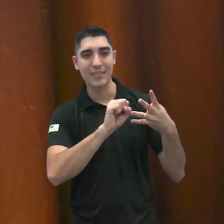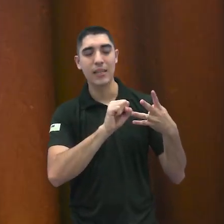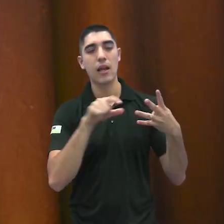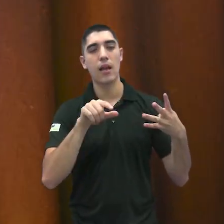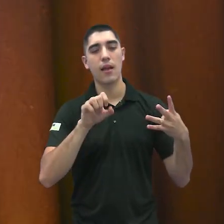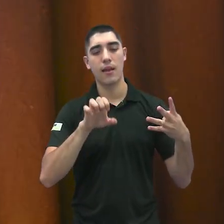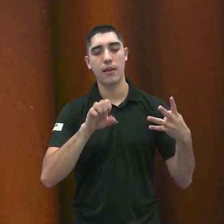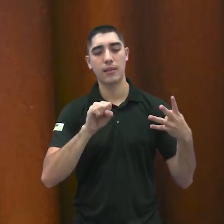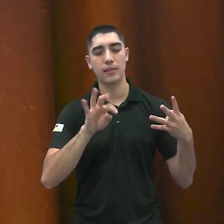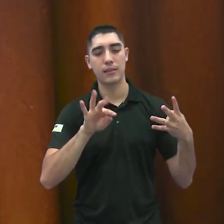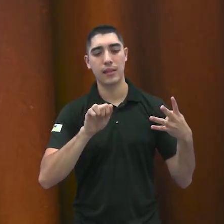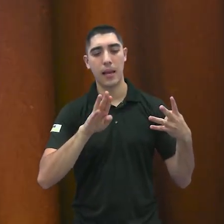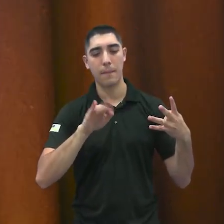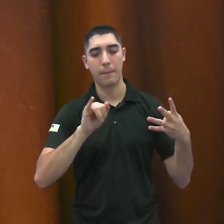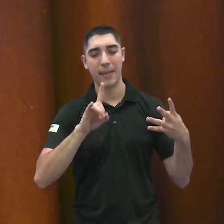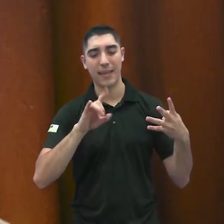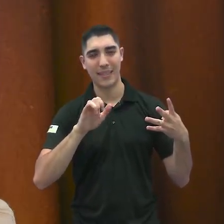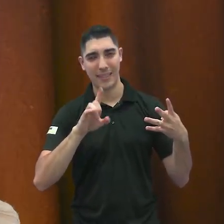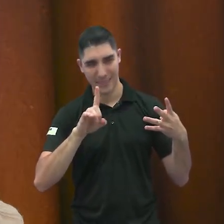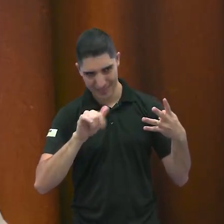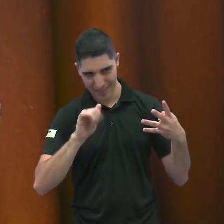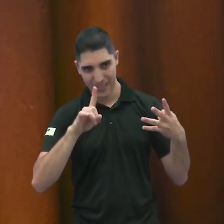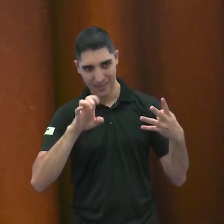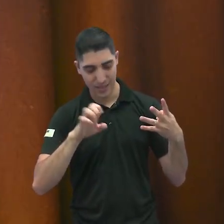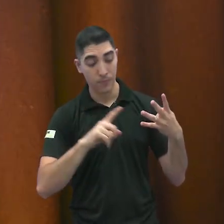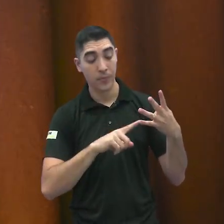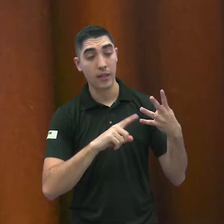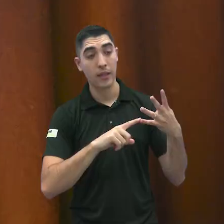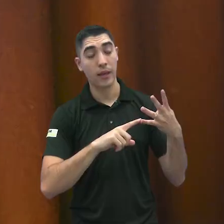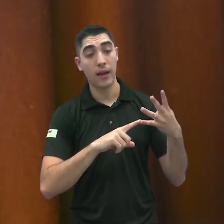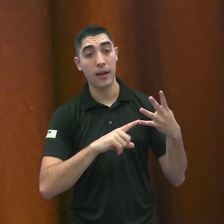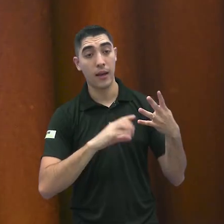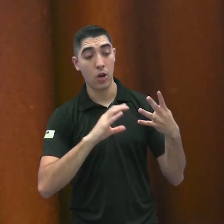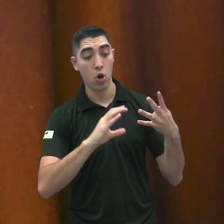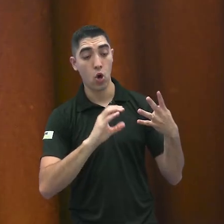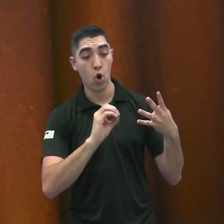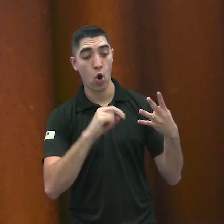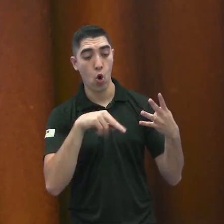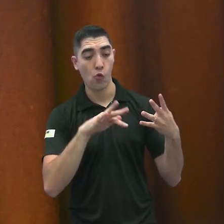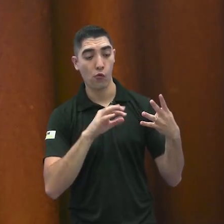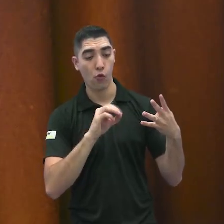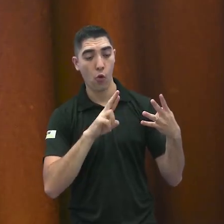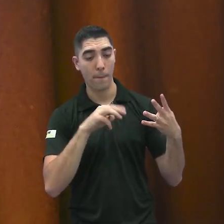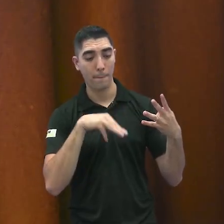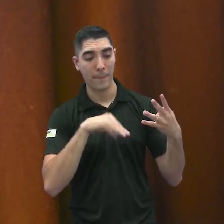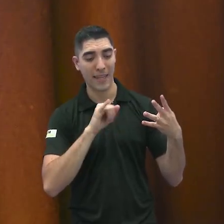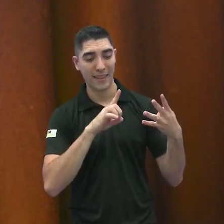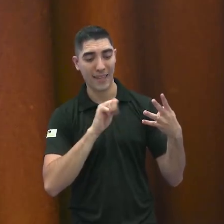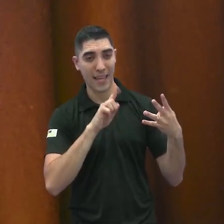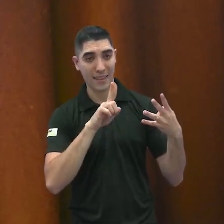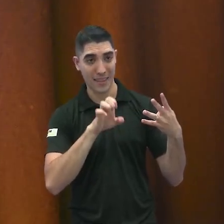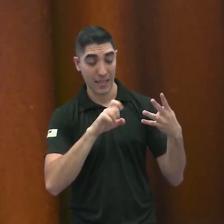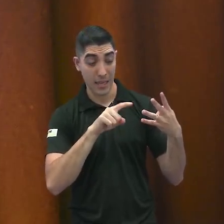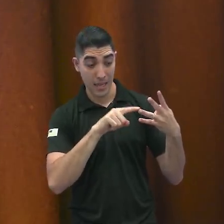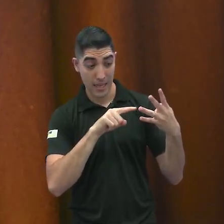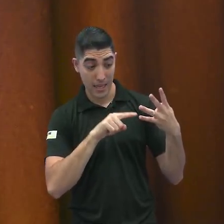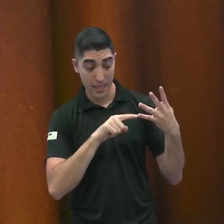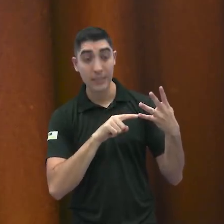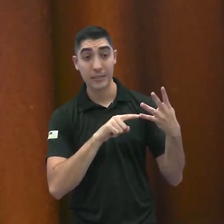gente olha para a conformidade, que é o C, esses são perfis que eles são mais analíticos, eles são mais profundos,